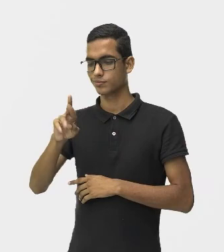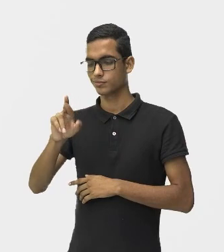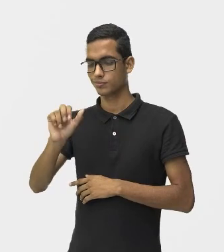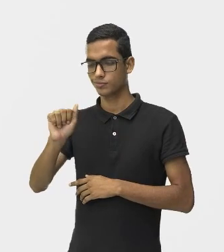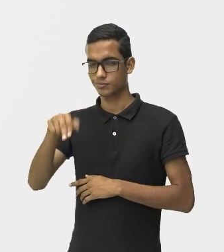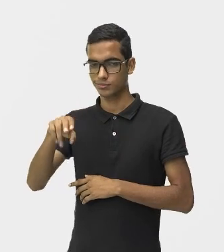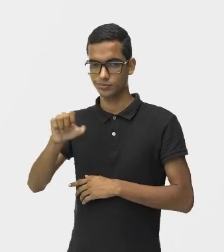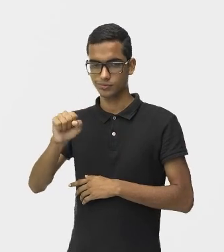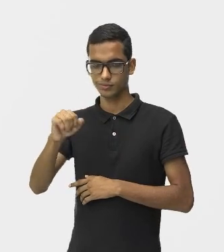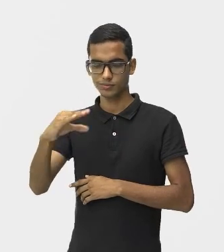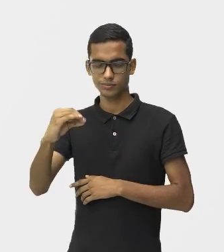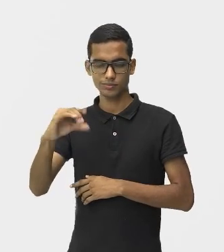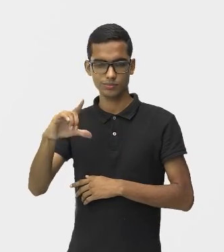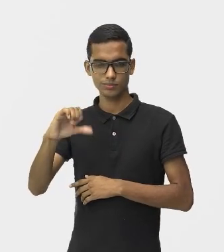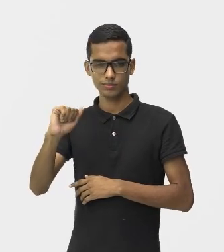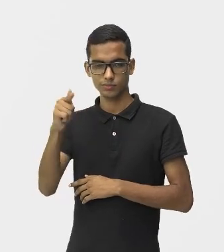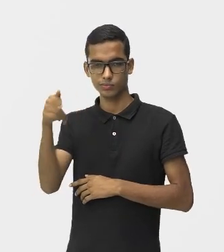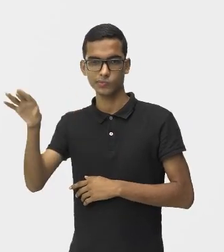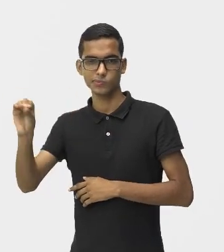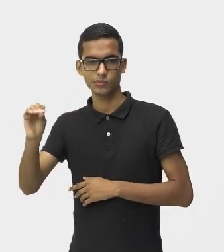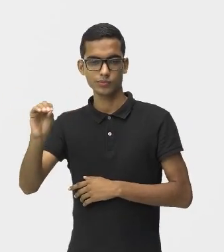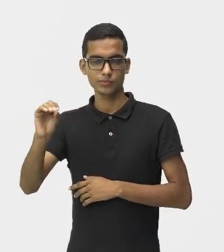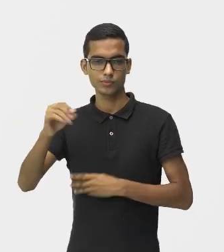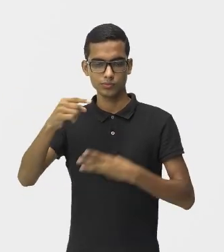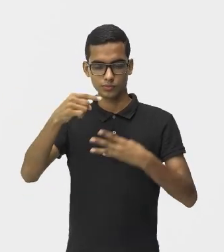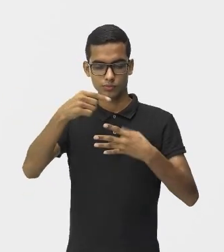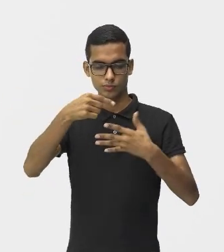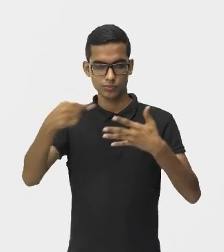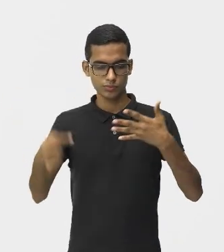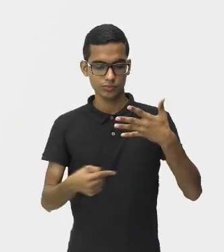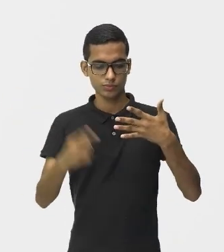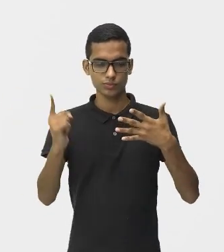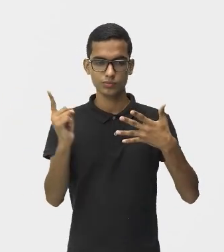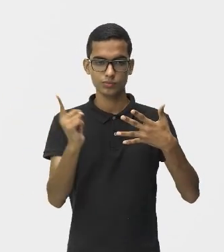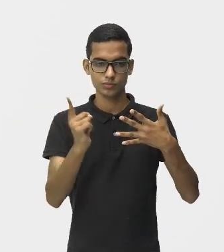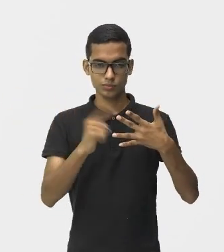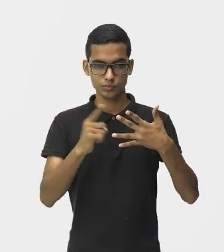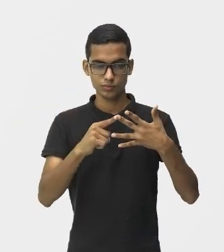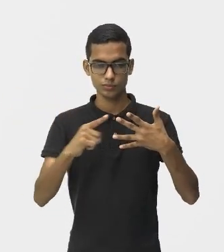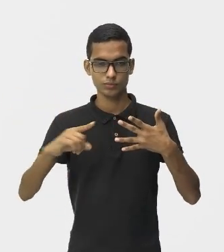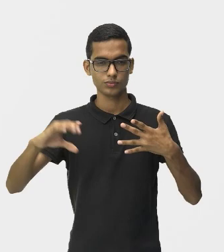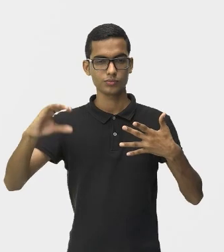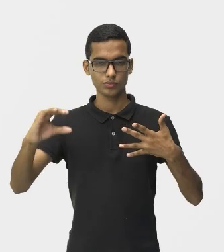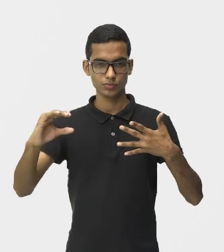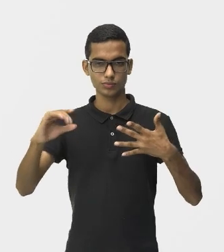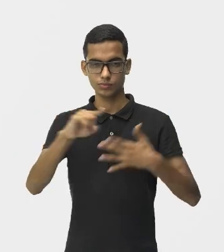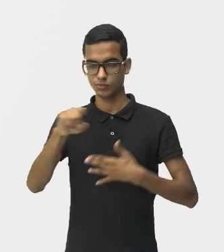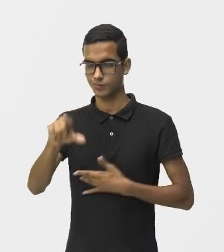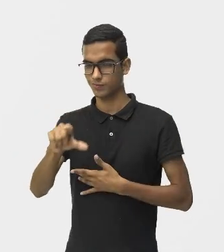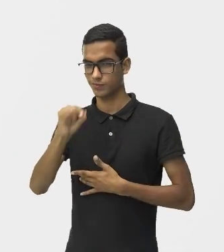aí na alternativa C, né? Então, quem marcou aqui a alternativa C, translocação,